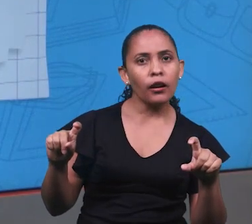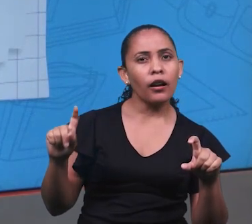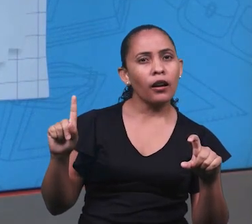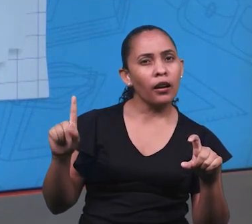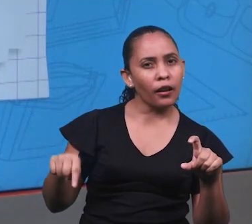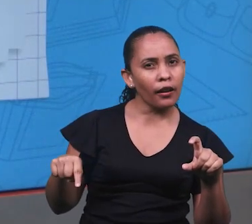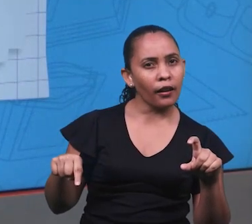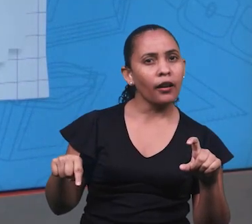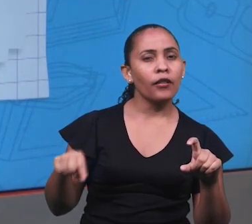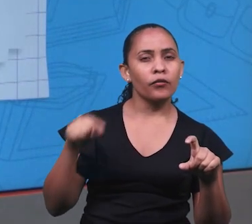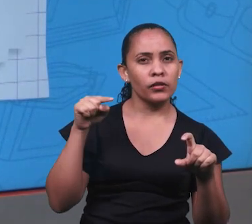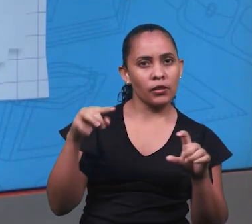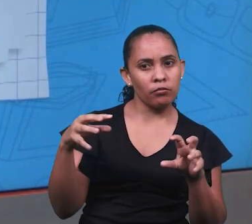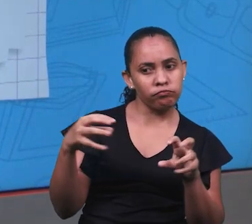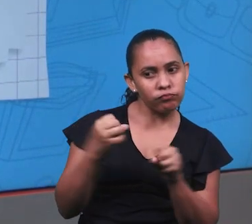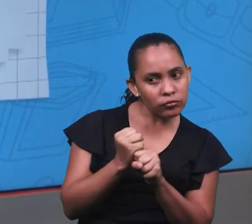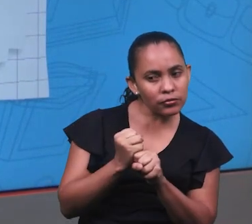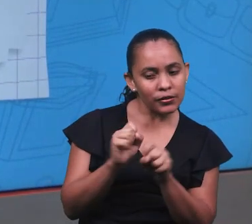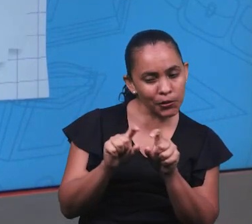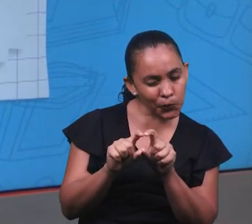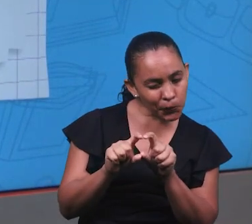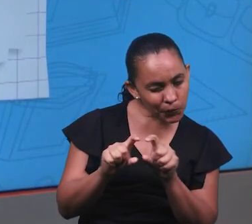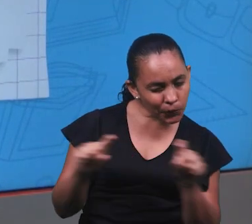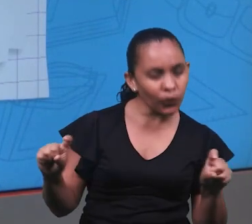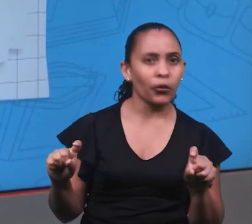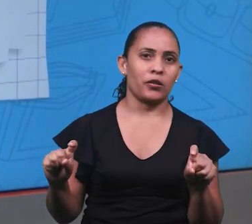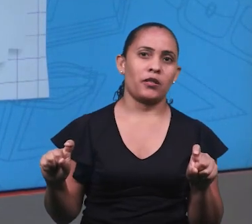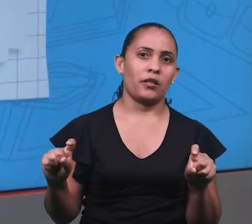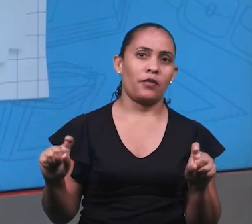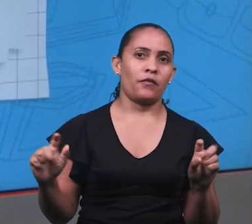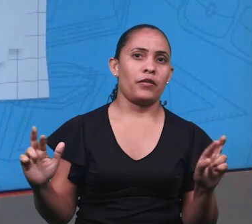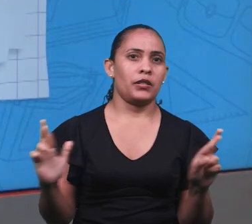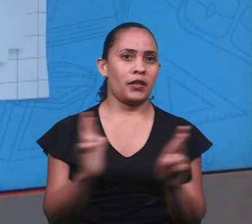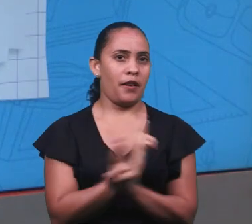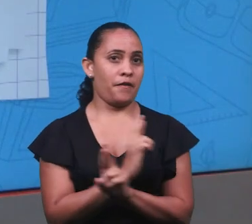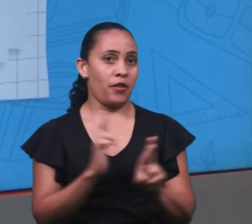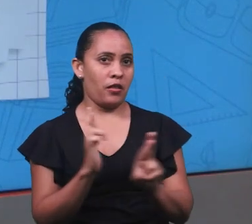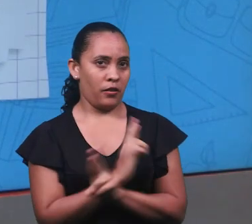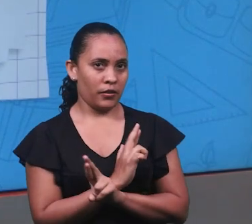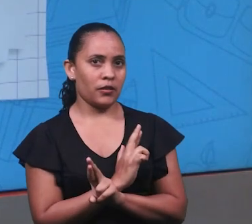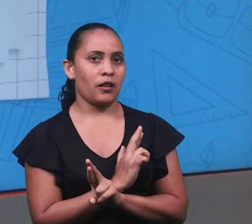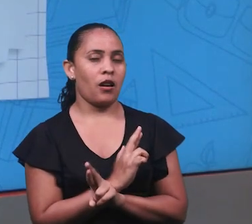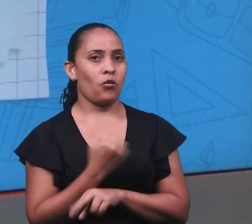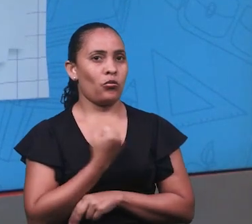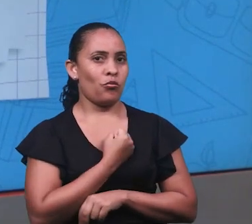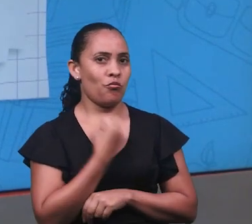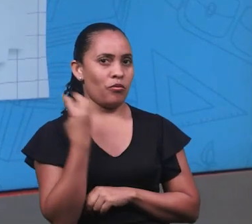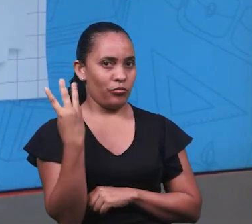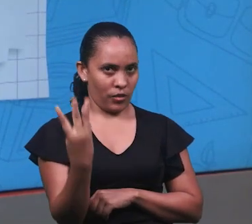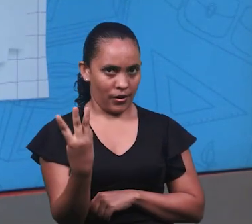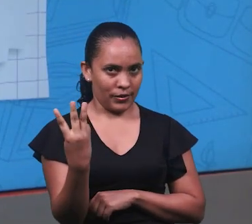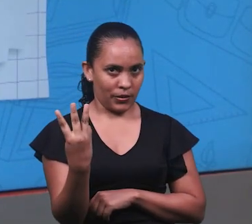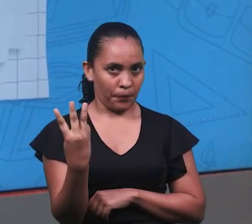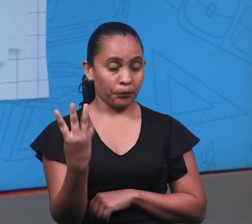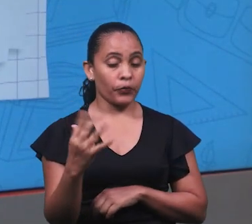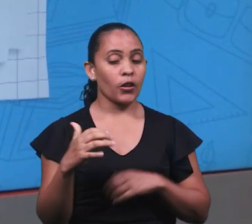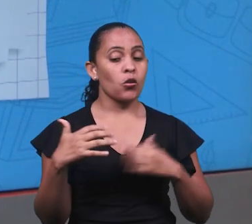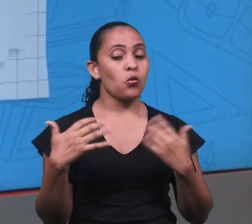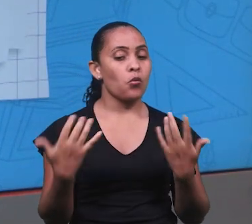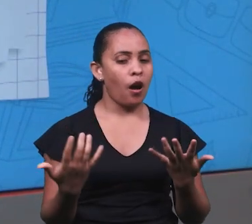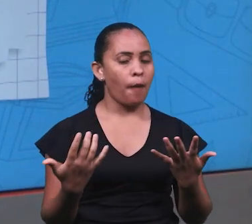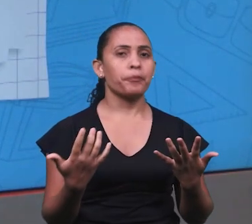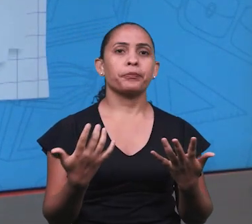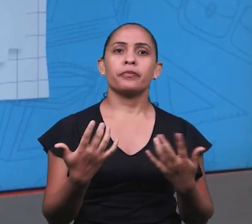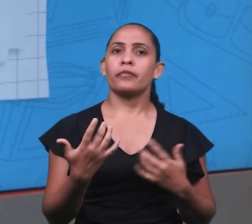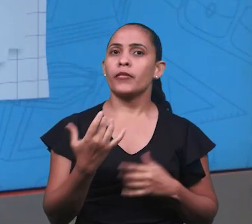fosse o miolo do seu parágrafo que se refere à competência 3. Ou seja, quais são as informações,